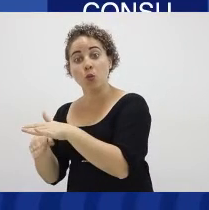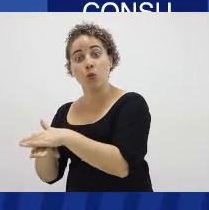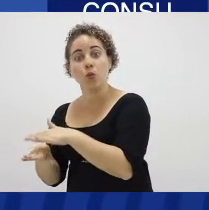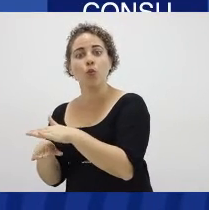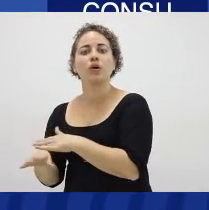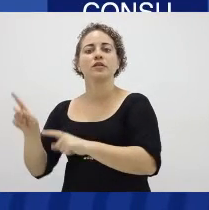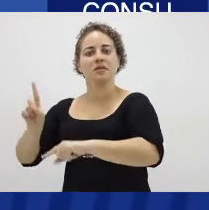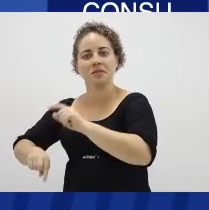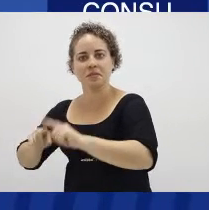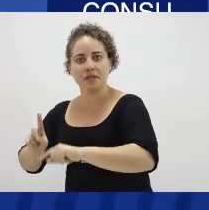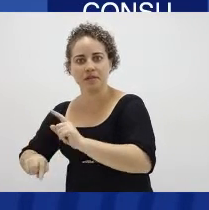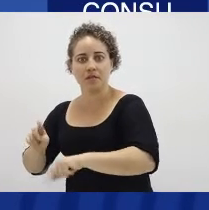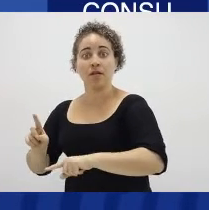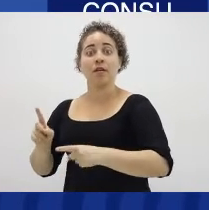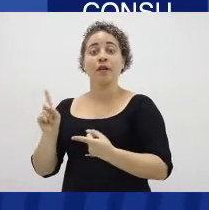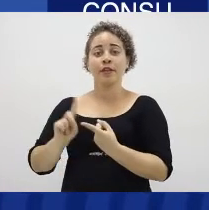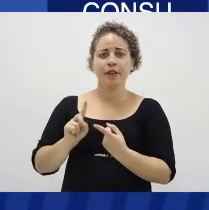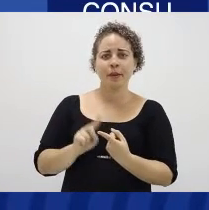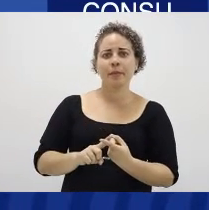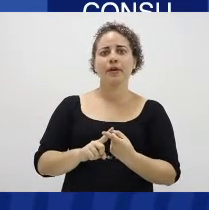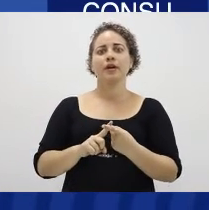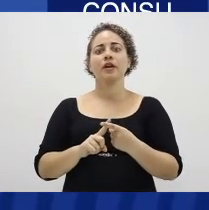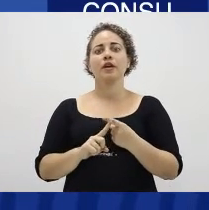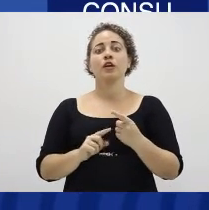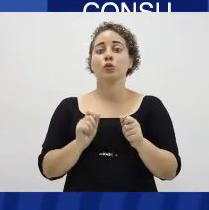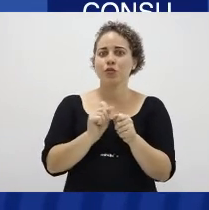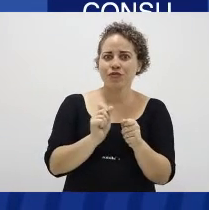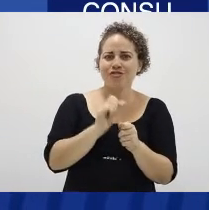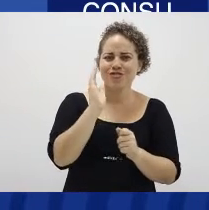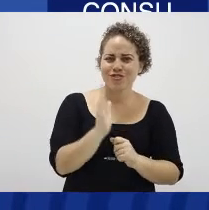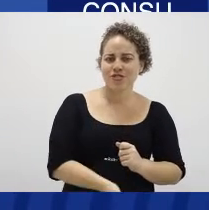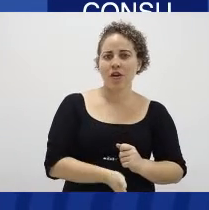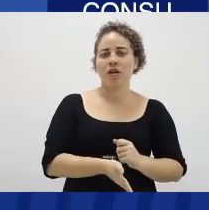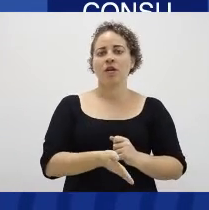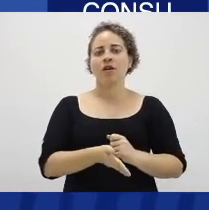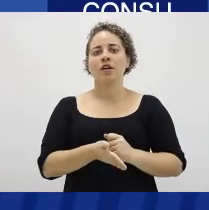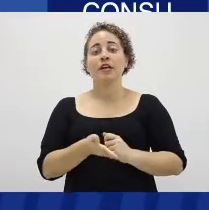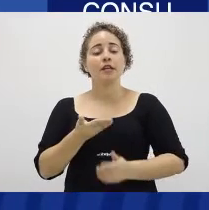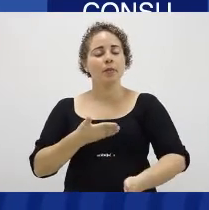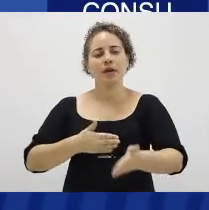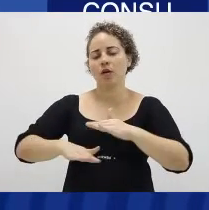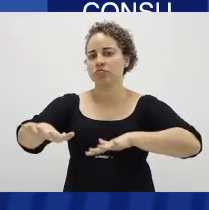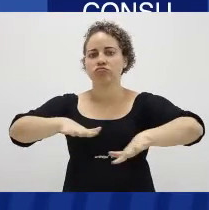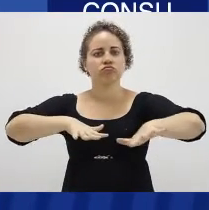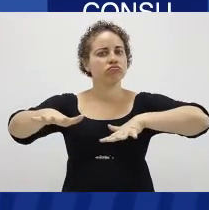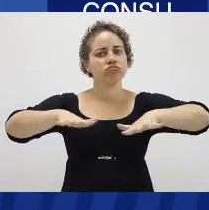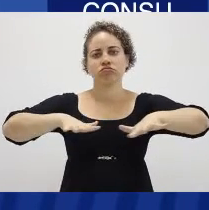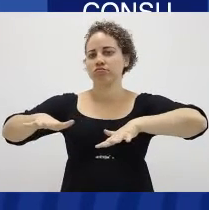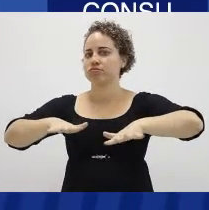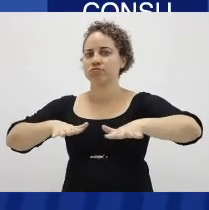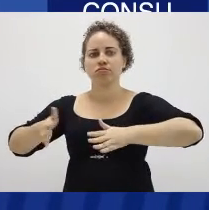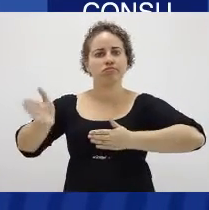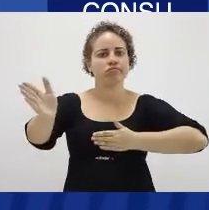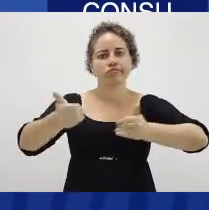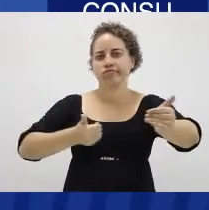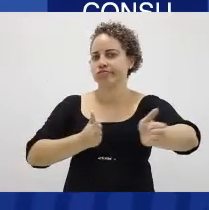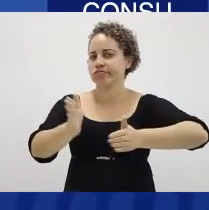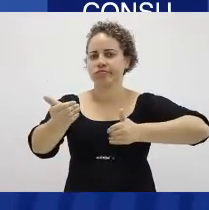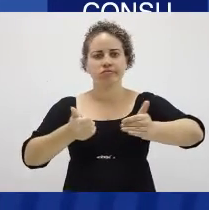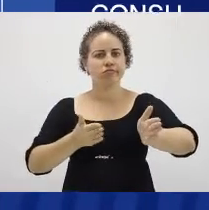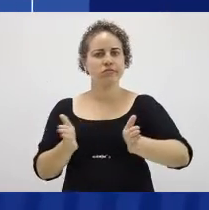de matéria-prima como de produto acabado, e controlando também as movimentações, tanto de